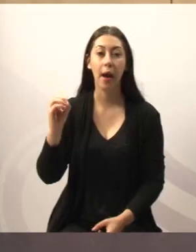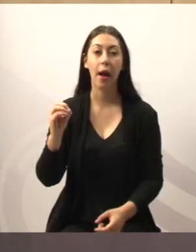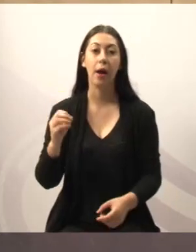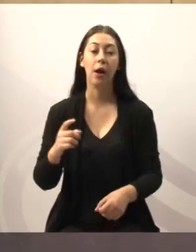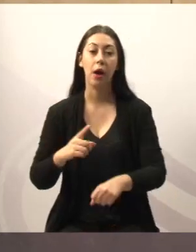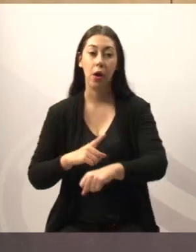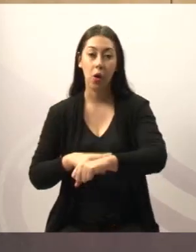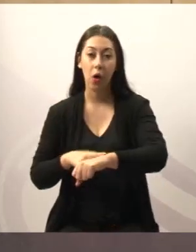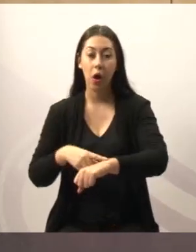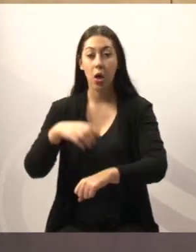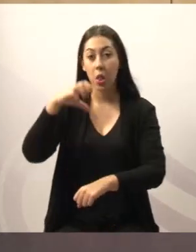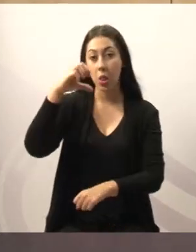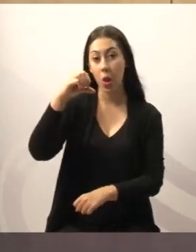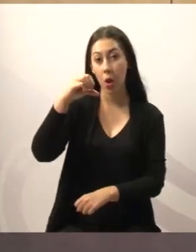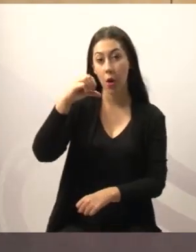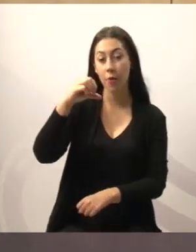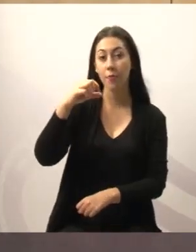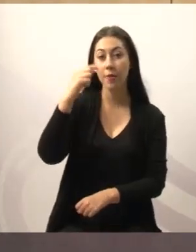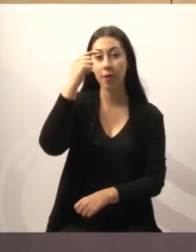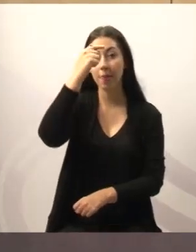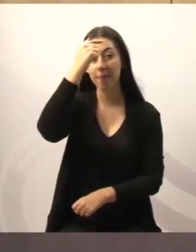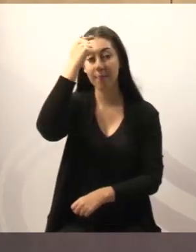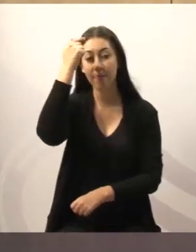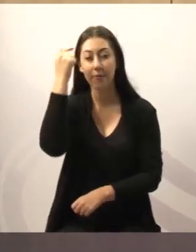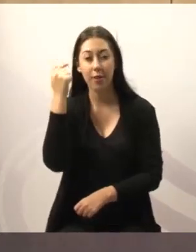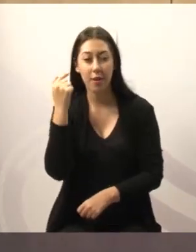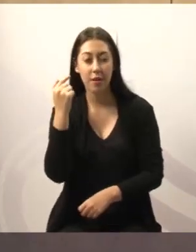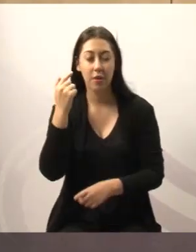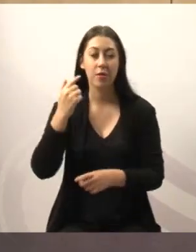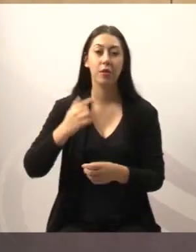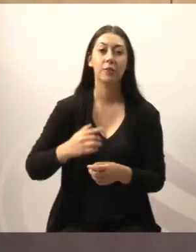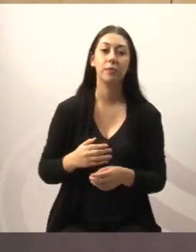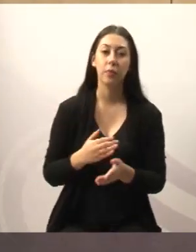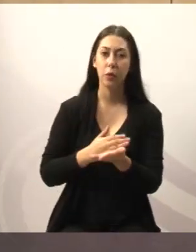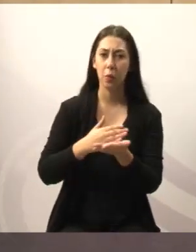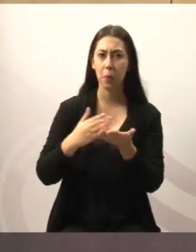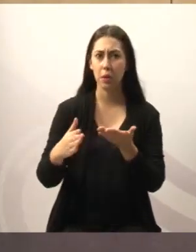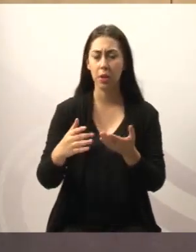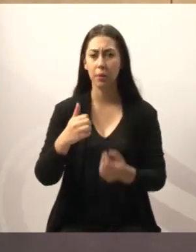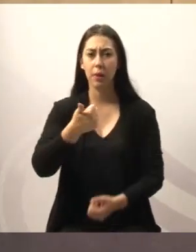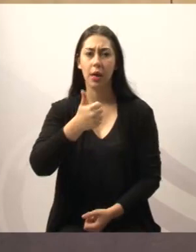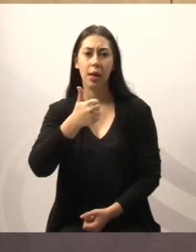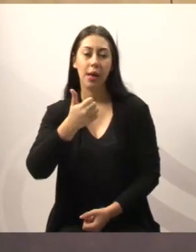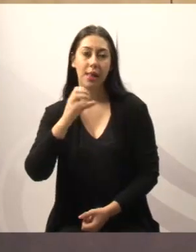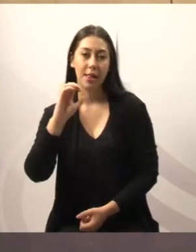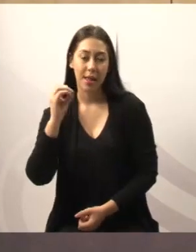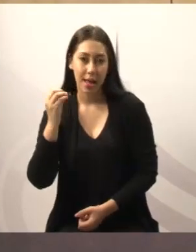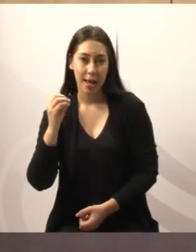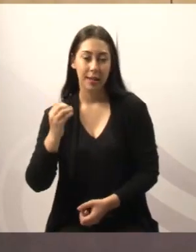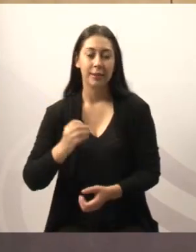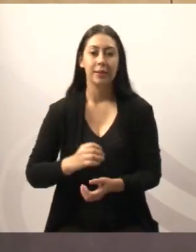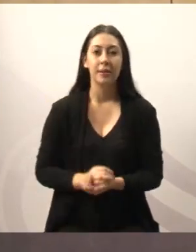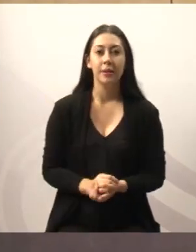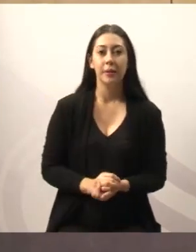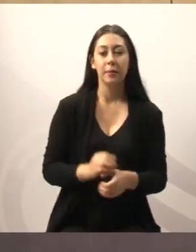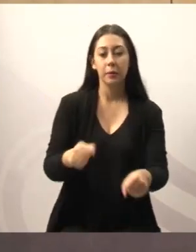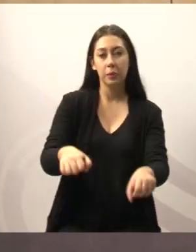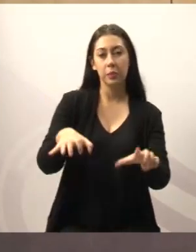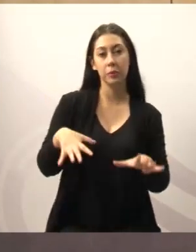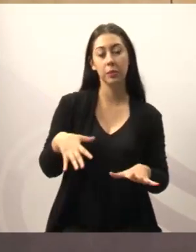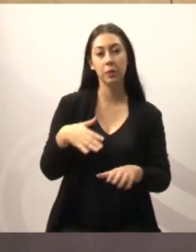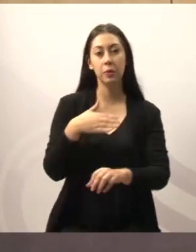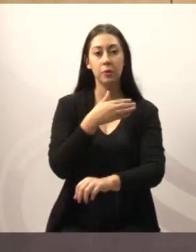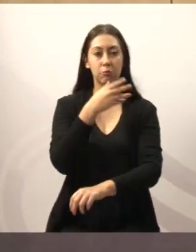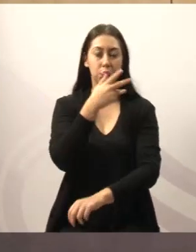9h20, para darmos início à 10ª sessão ordinária do ano 2020, solicito ao primeiro secretário que faça a verificação